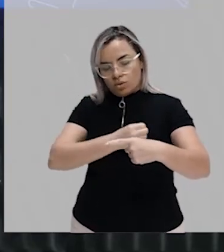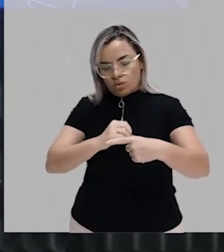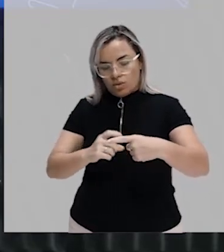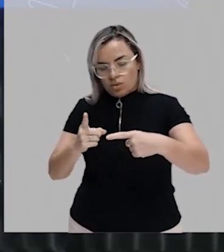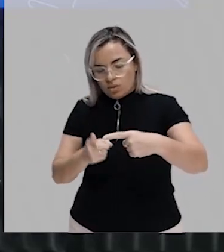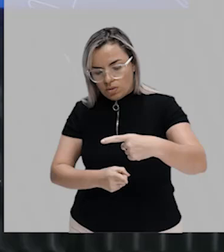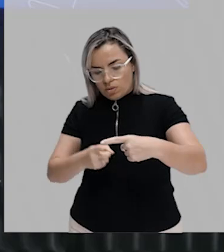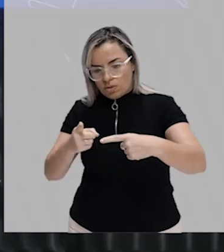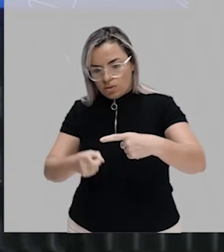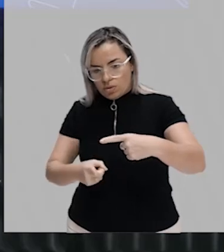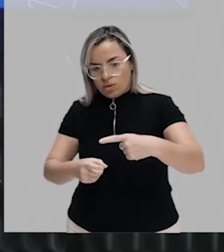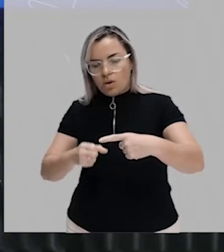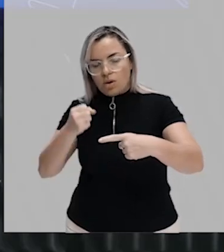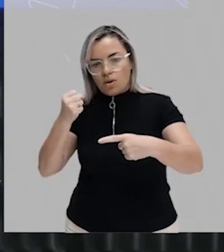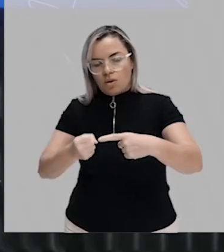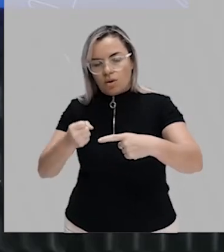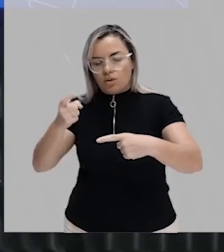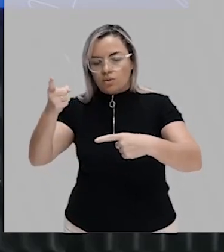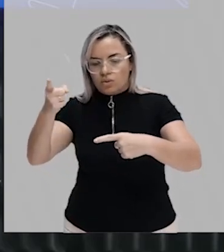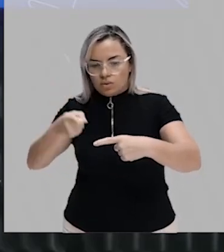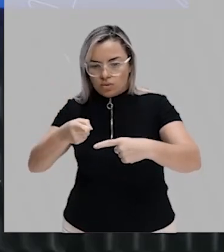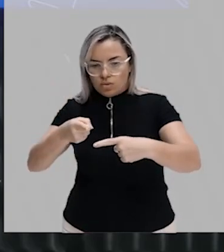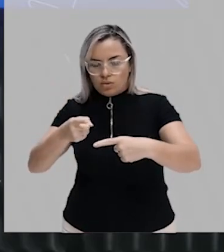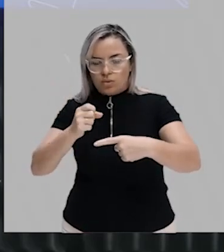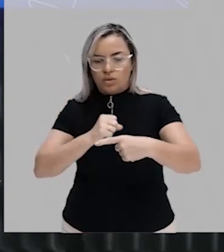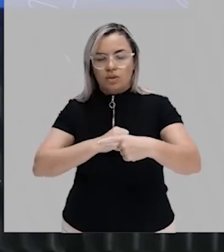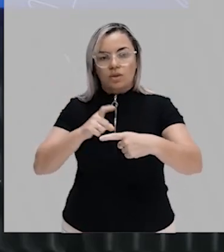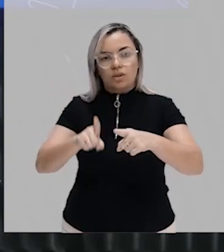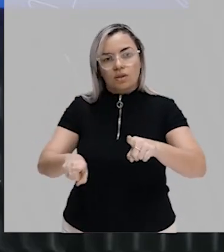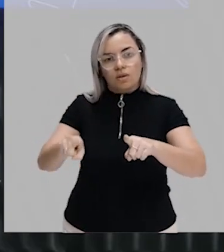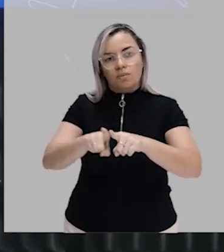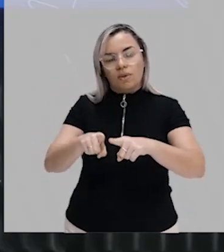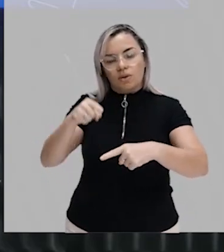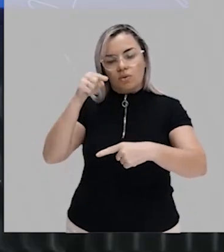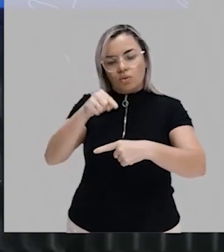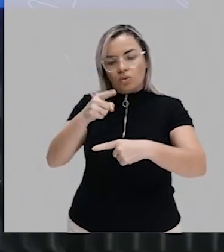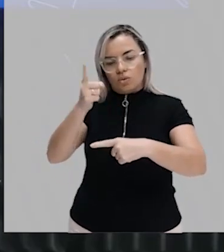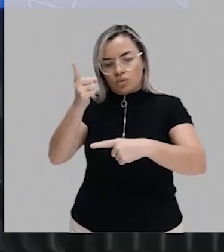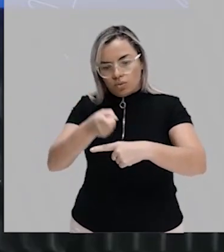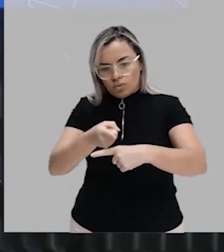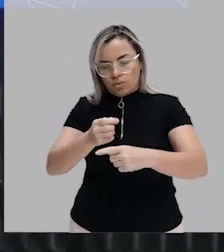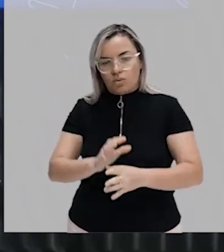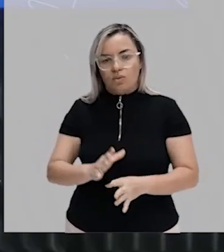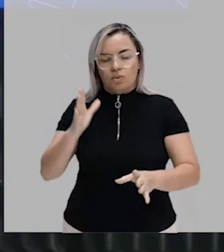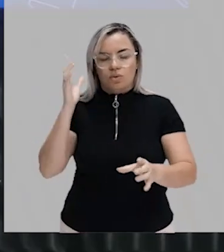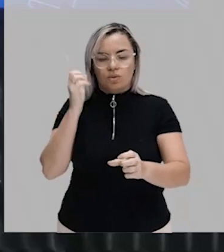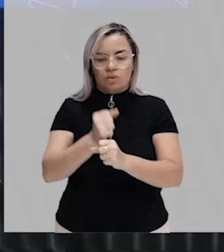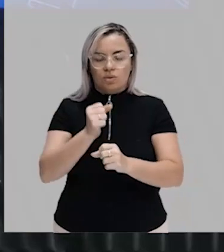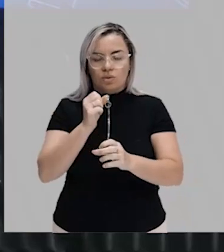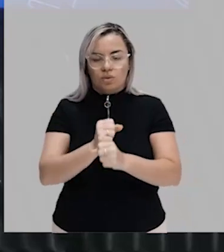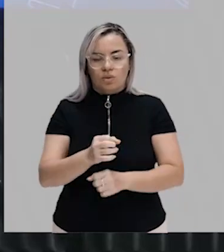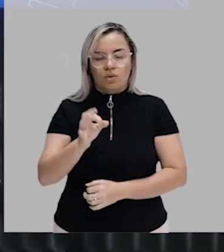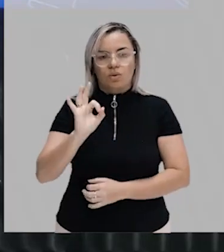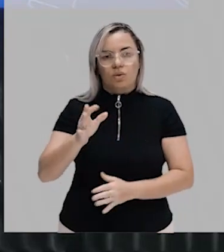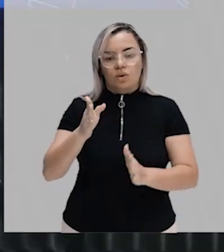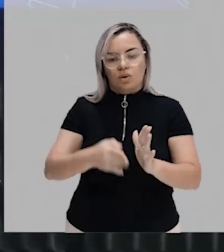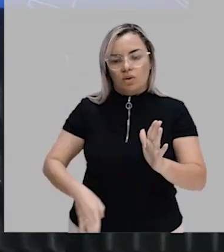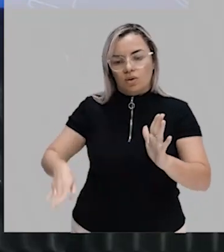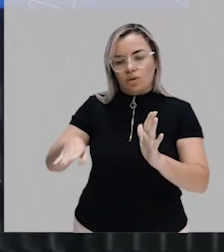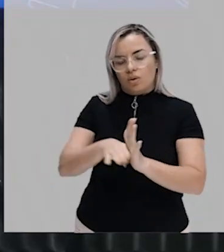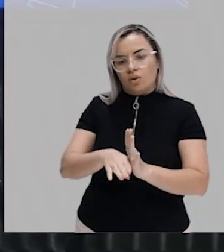com um zero do 60 com um zero do 1.000. E fazendo o cálculo devido, eu vou chegar ao resultado